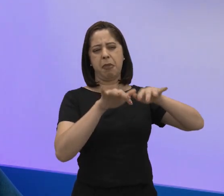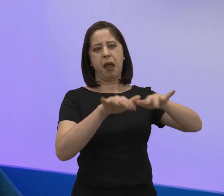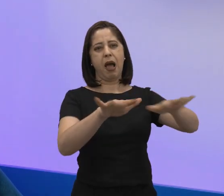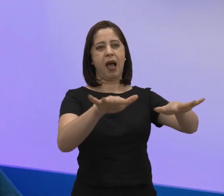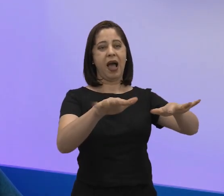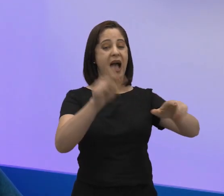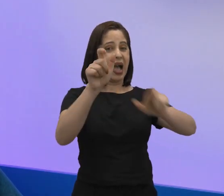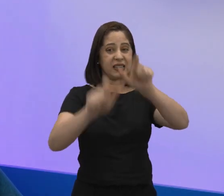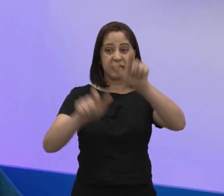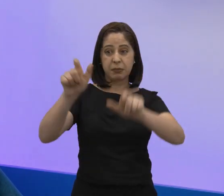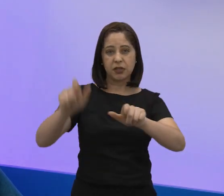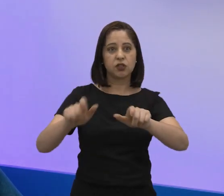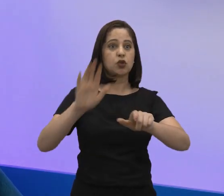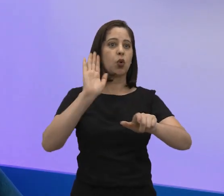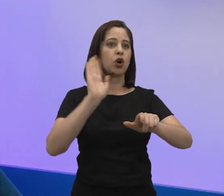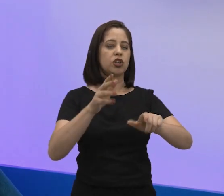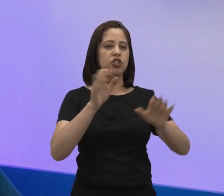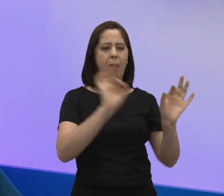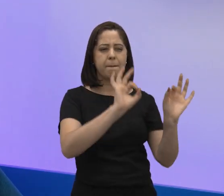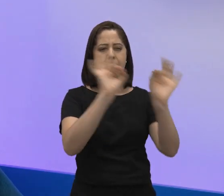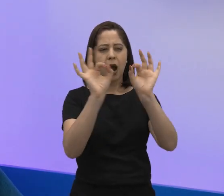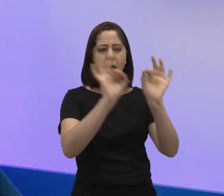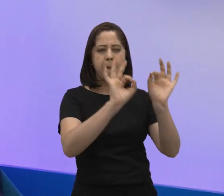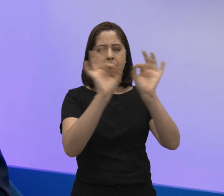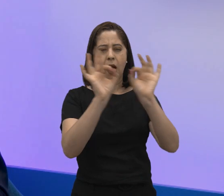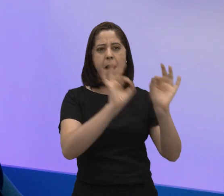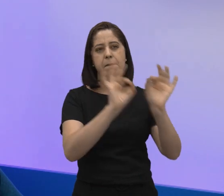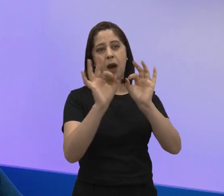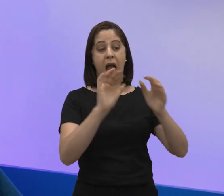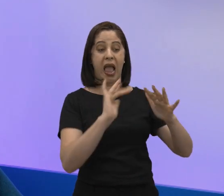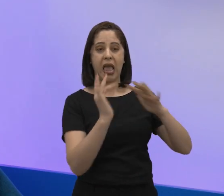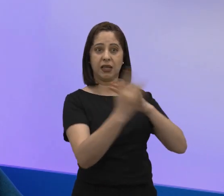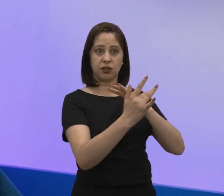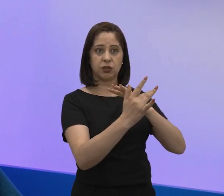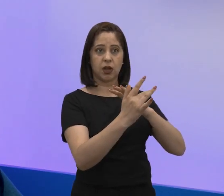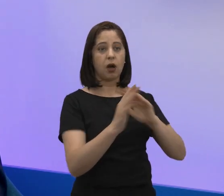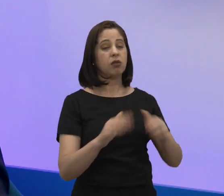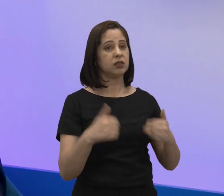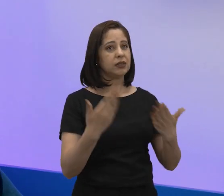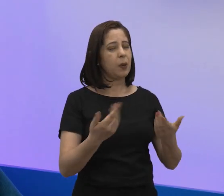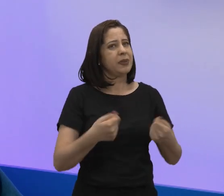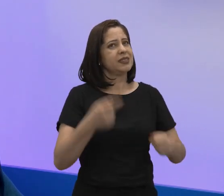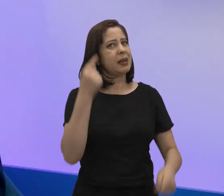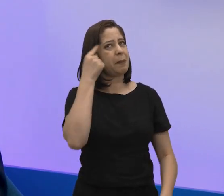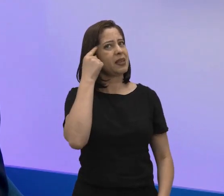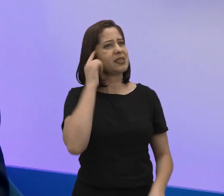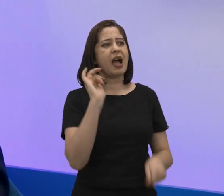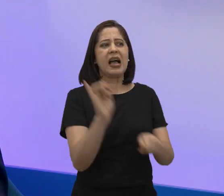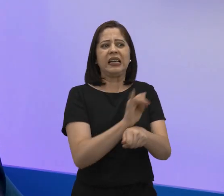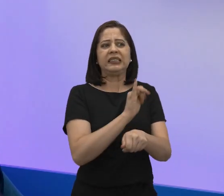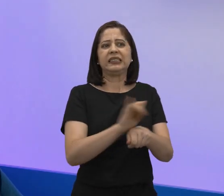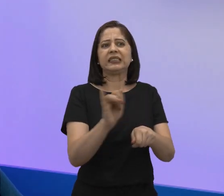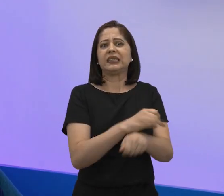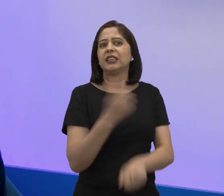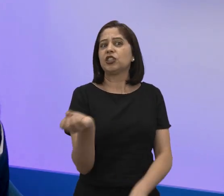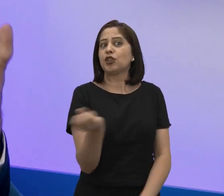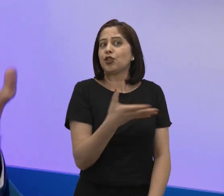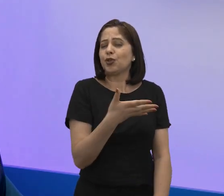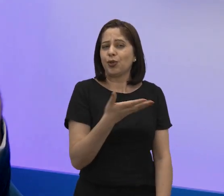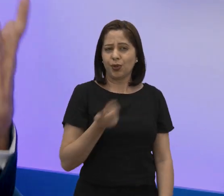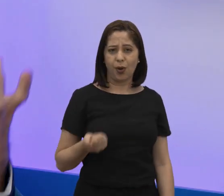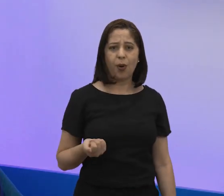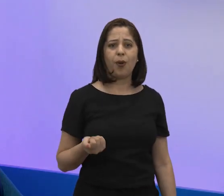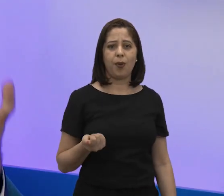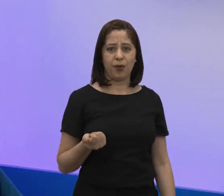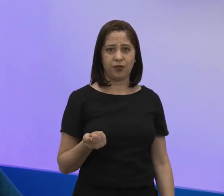mais conectadas, as audiências estão nas redes sociais, a gente poderia sim talvez pensar num modelo novo, trazer